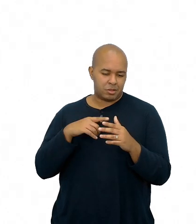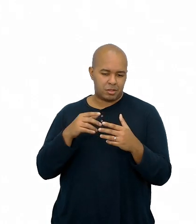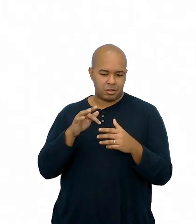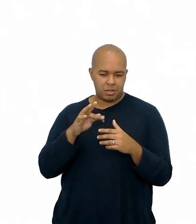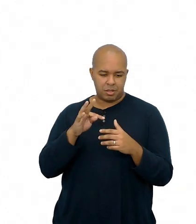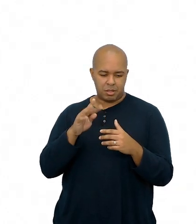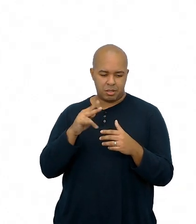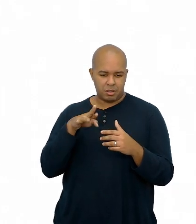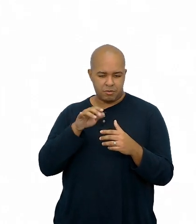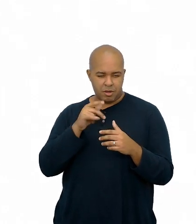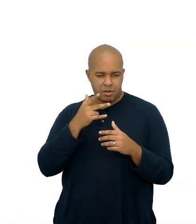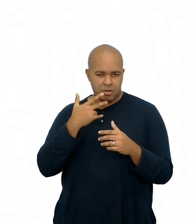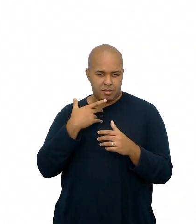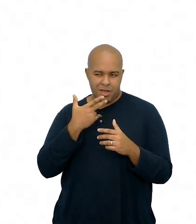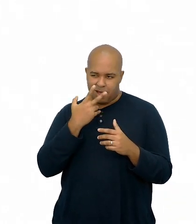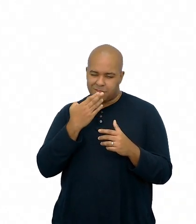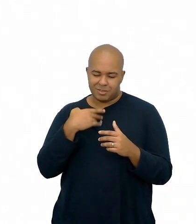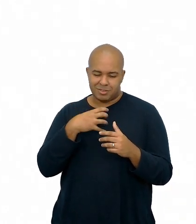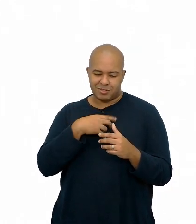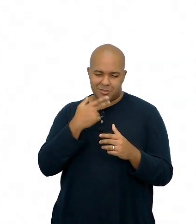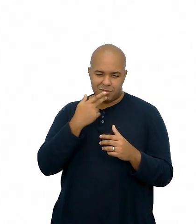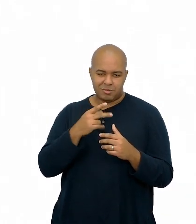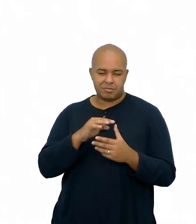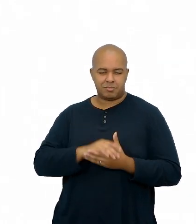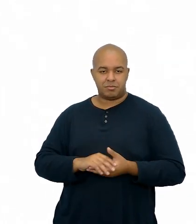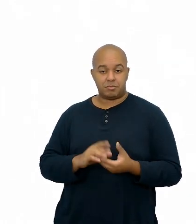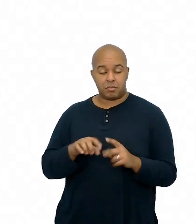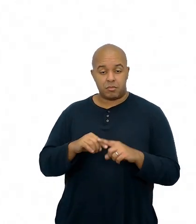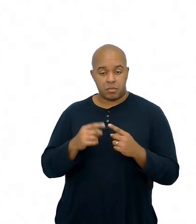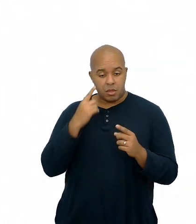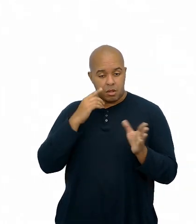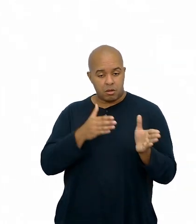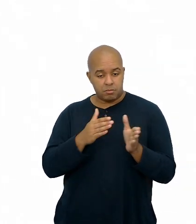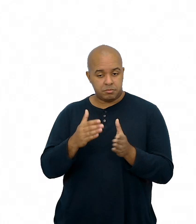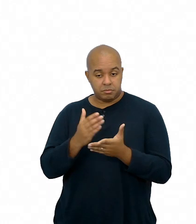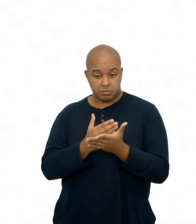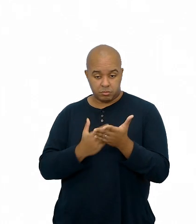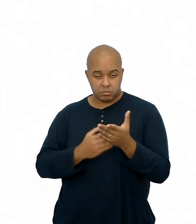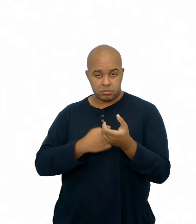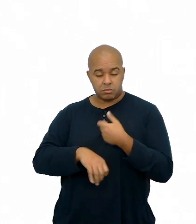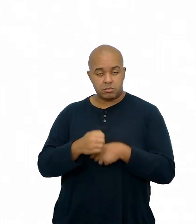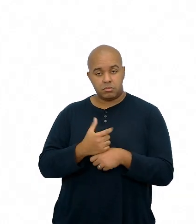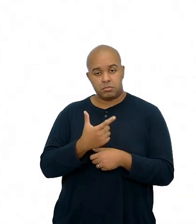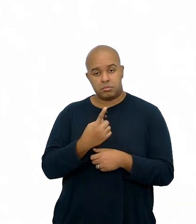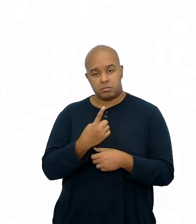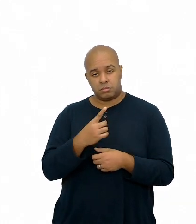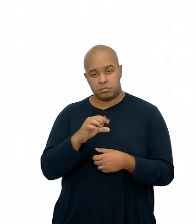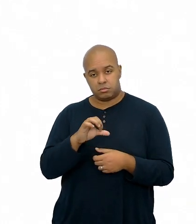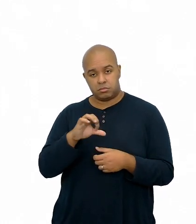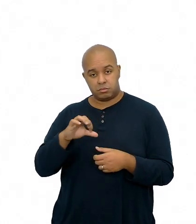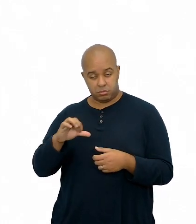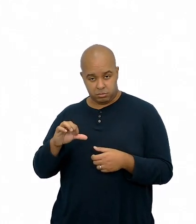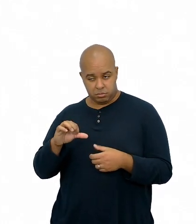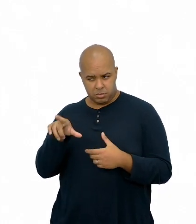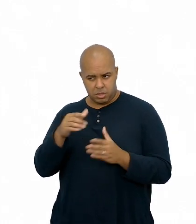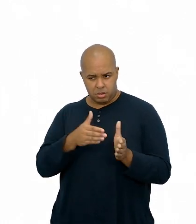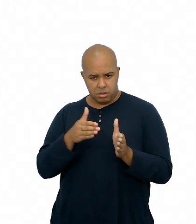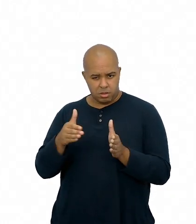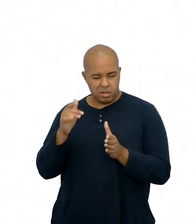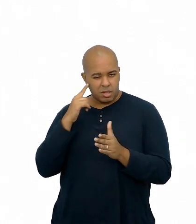Trefal, acho que é assim que pronuncia, se não for, me desculpem, né? Na sua obra de 1999. Essa